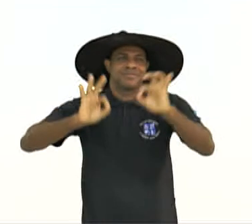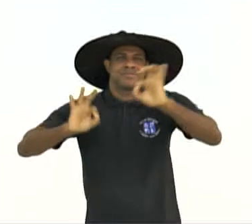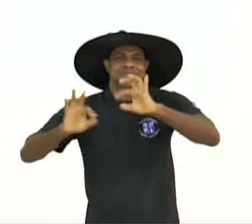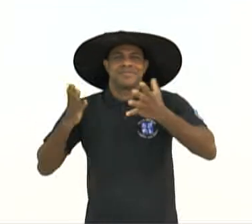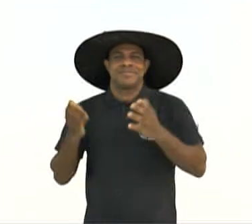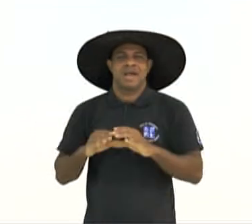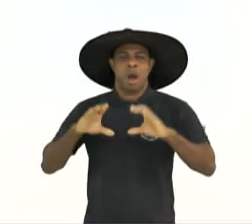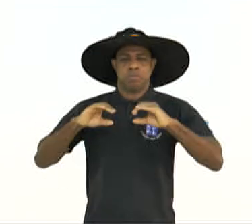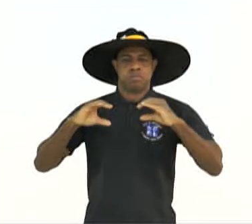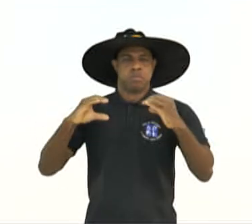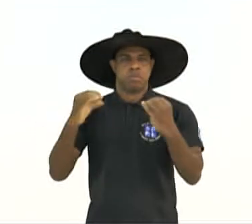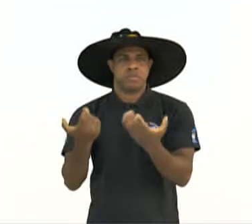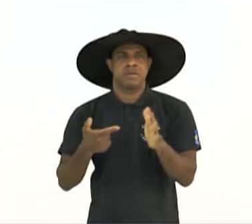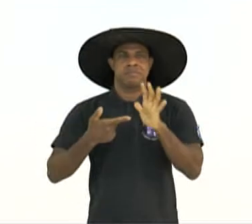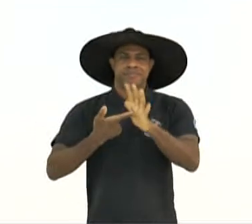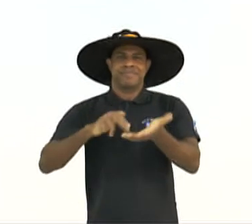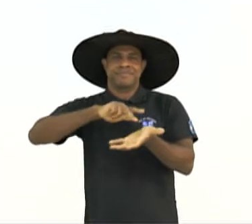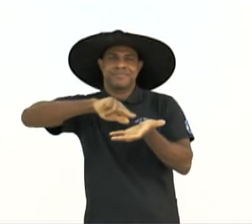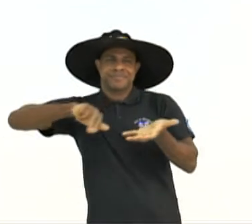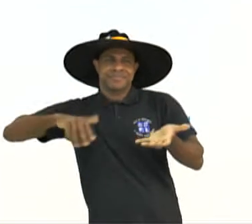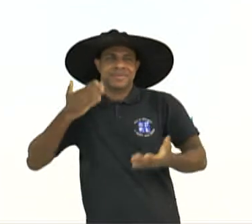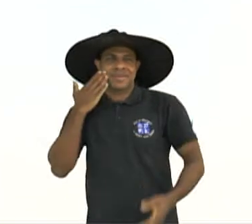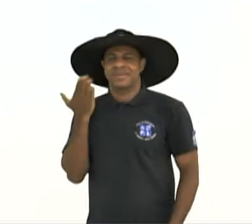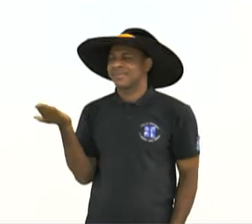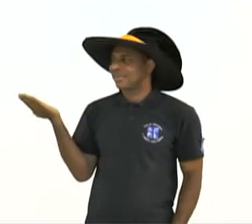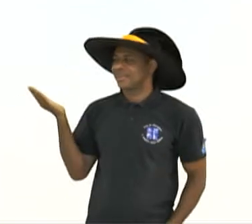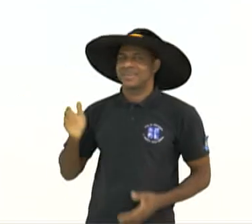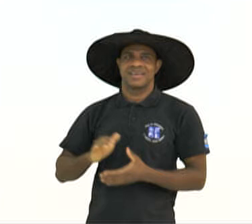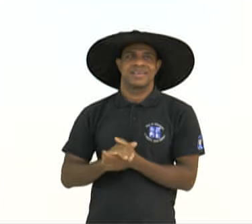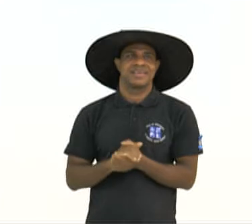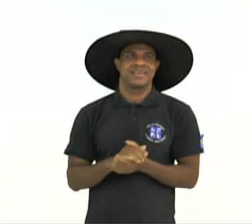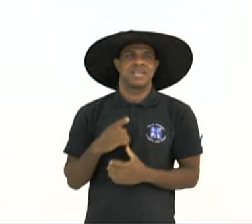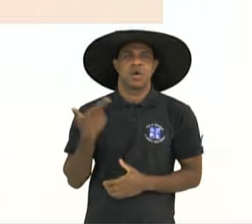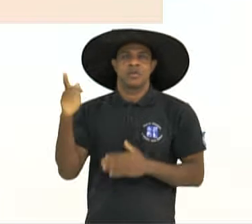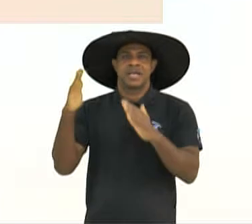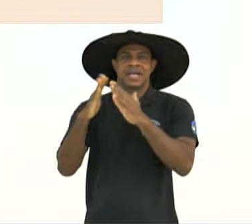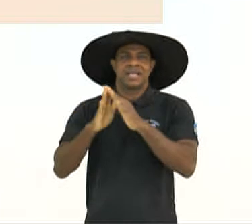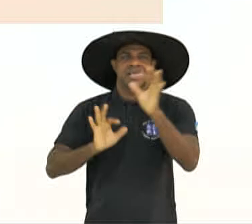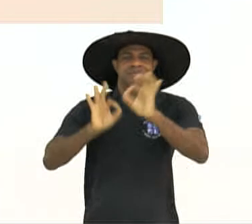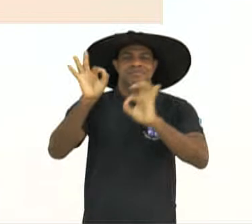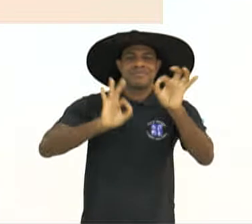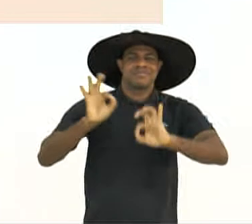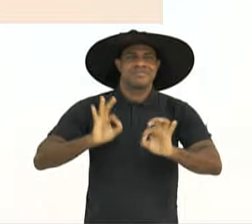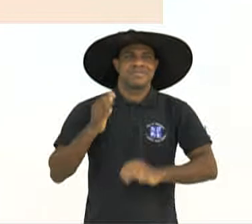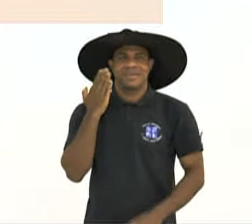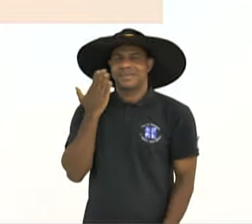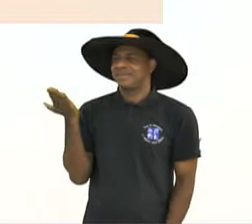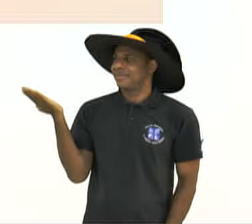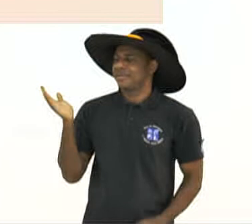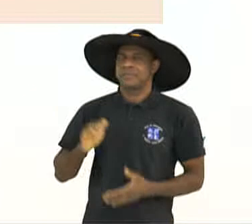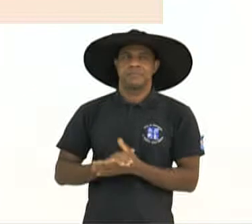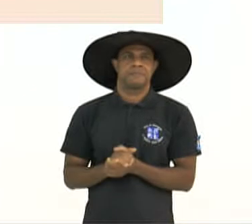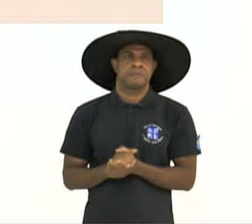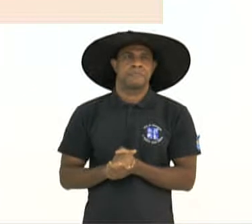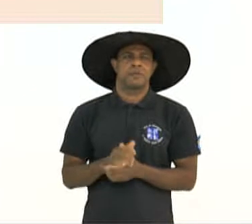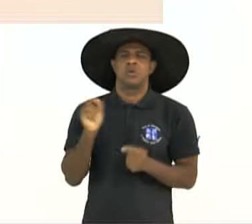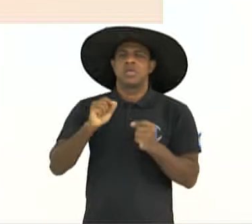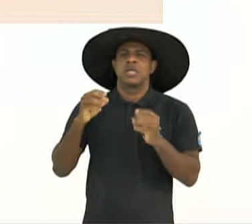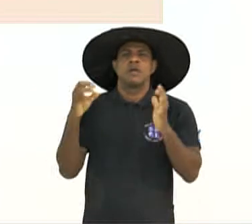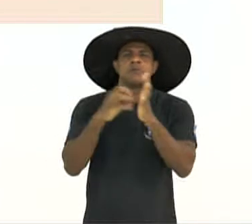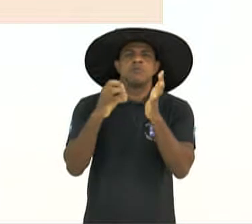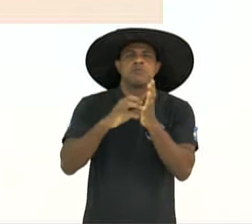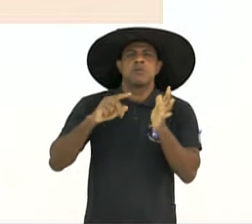Jack-o'-lantern na fachada. Aqui temos outra também. O que esses símbolos